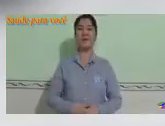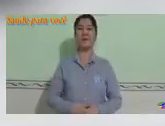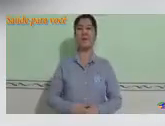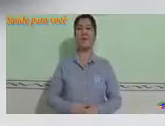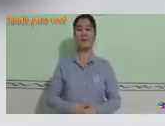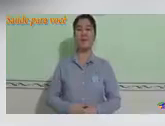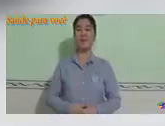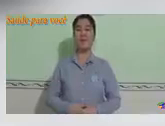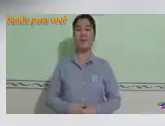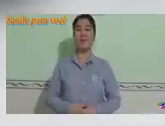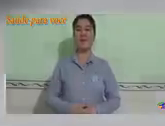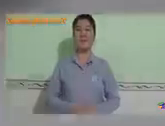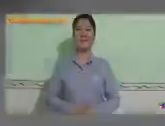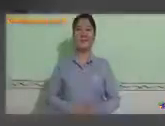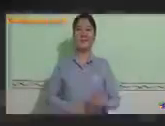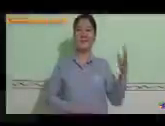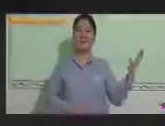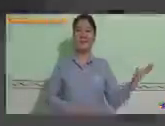pretende trabalhar.